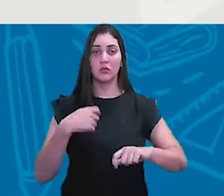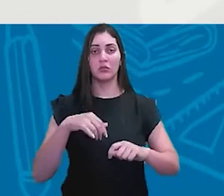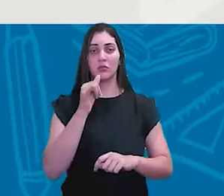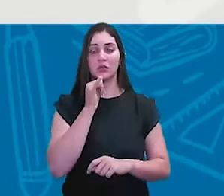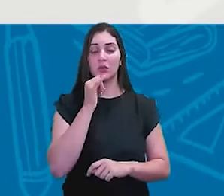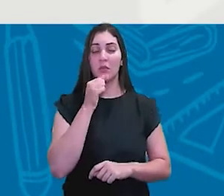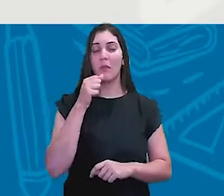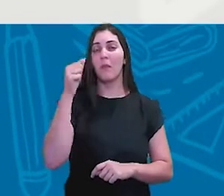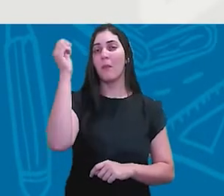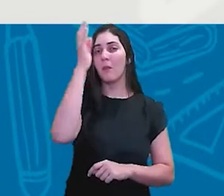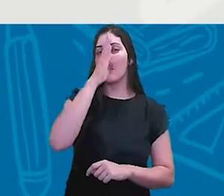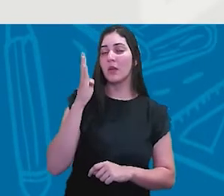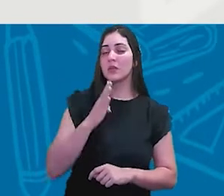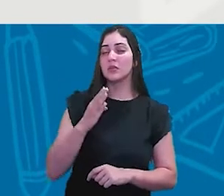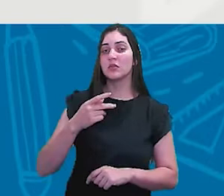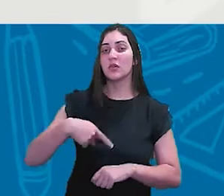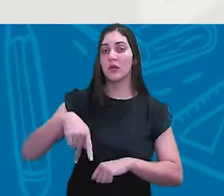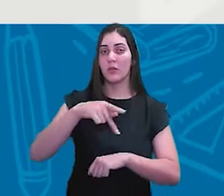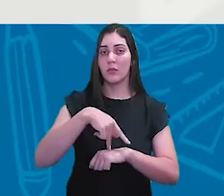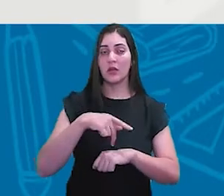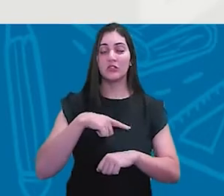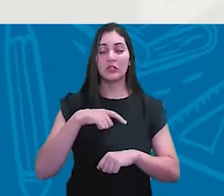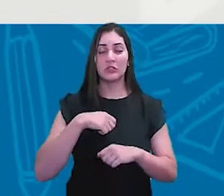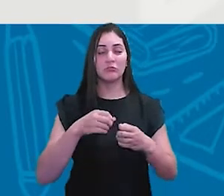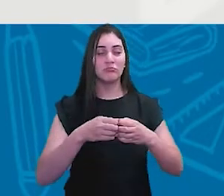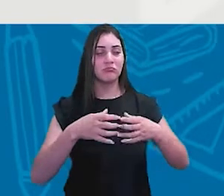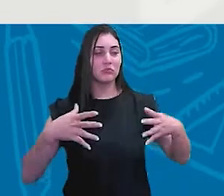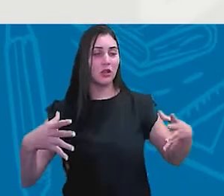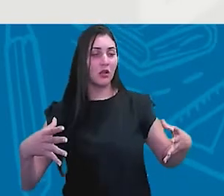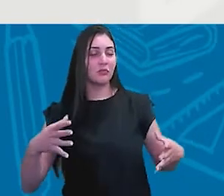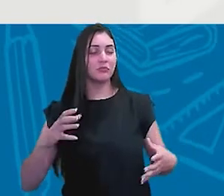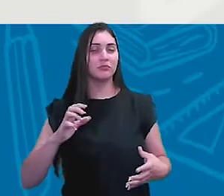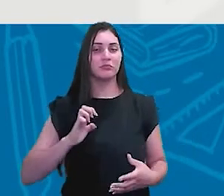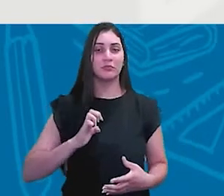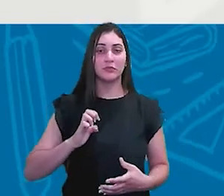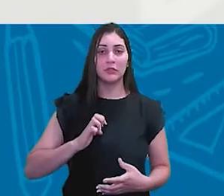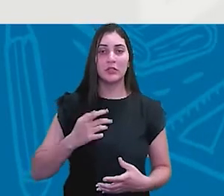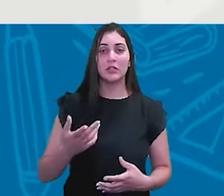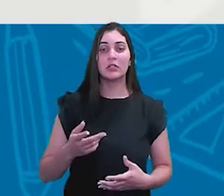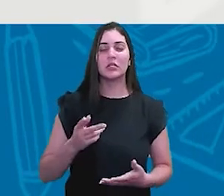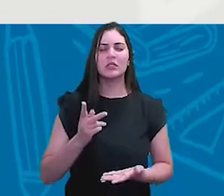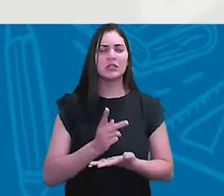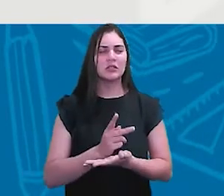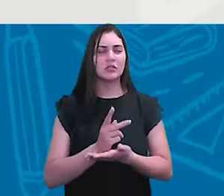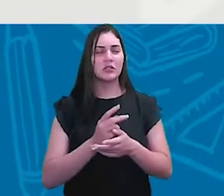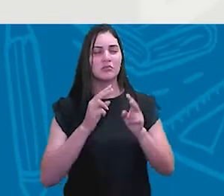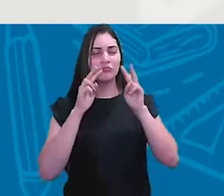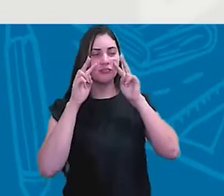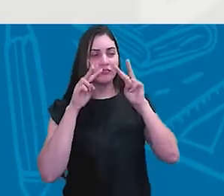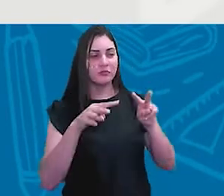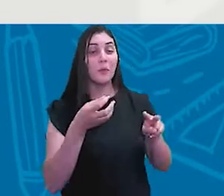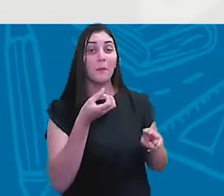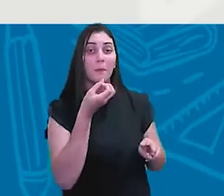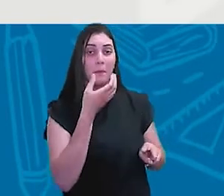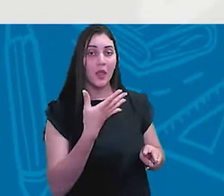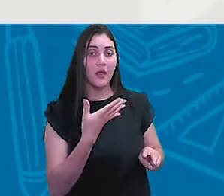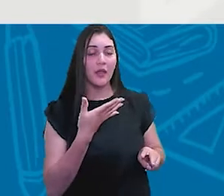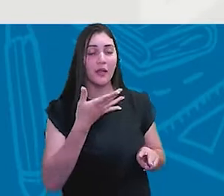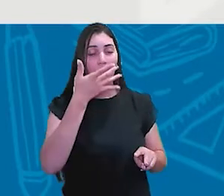que ele tem um grande potencial, tem grandes riquezas, sempre muito bem visto, né, pelos investidores,